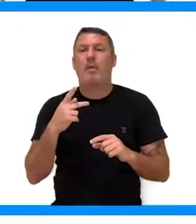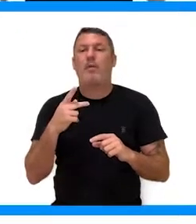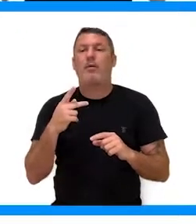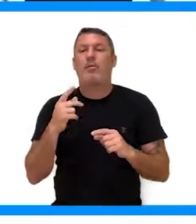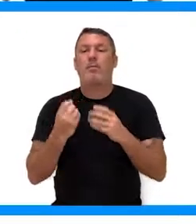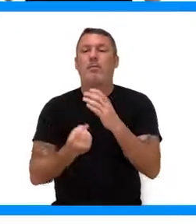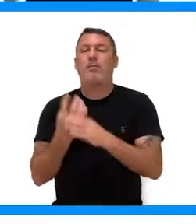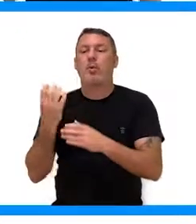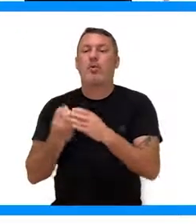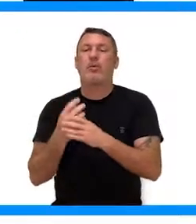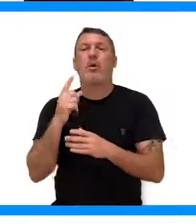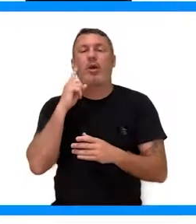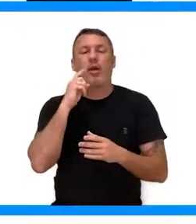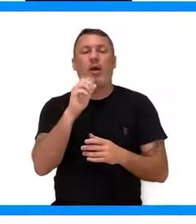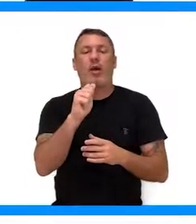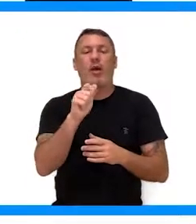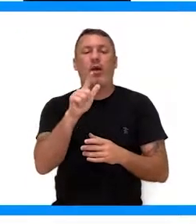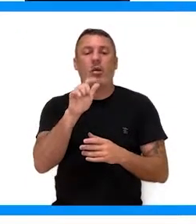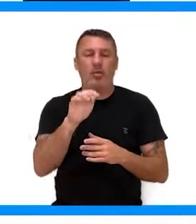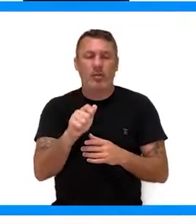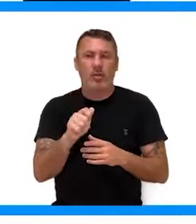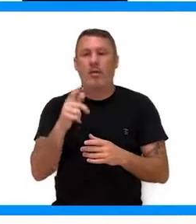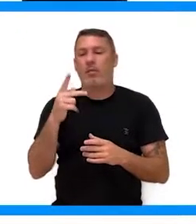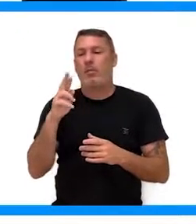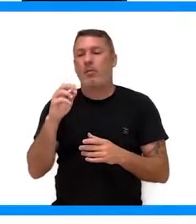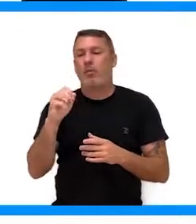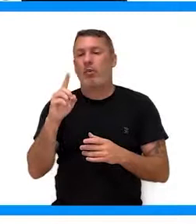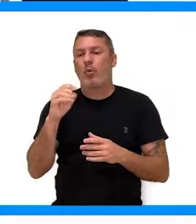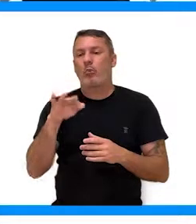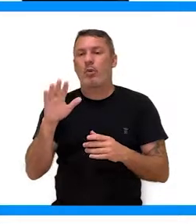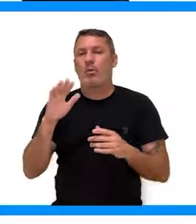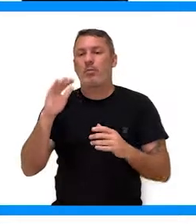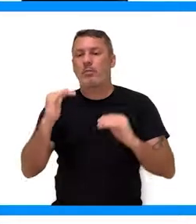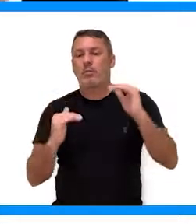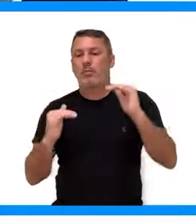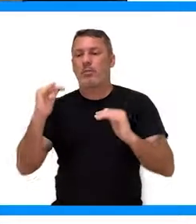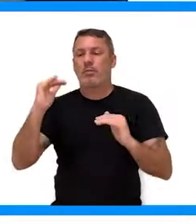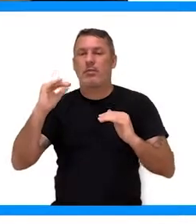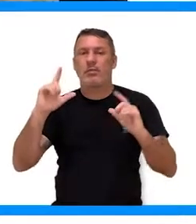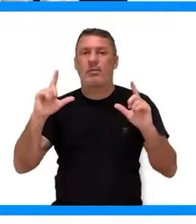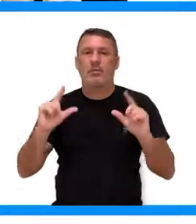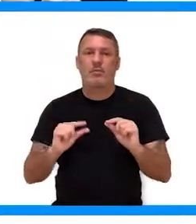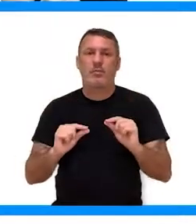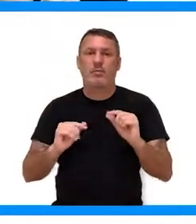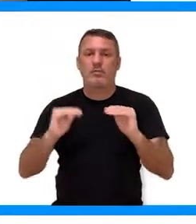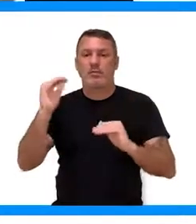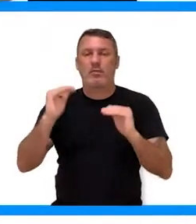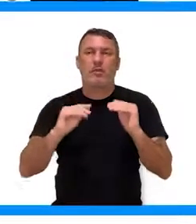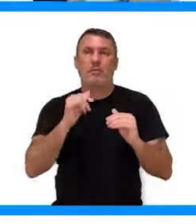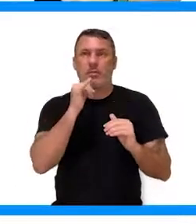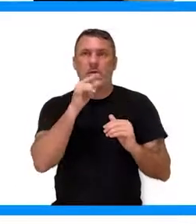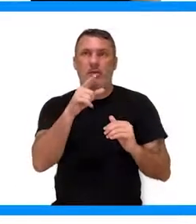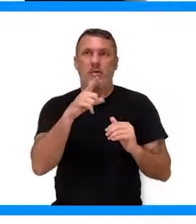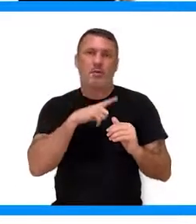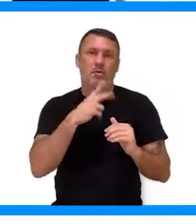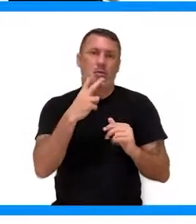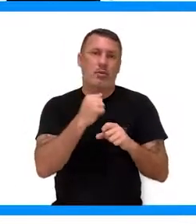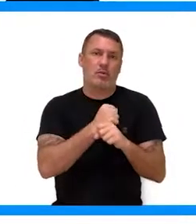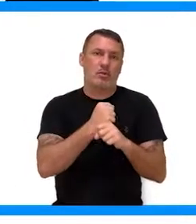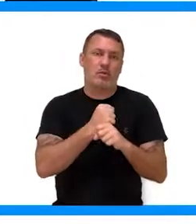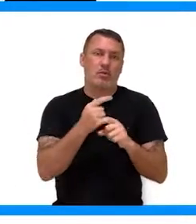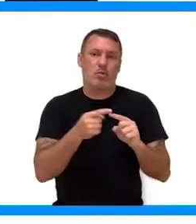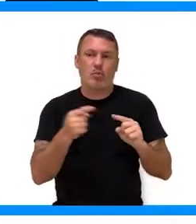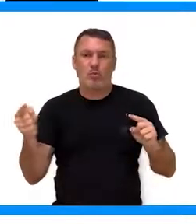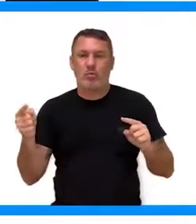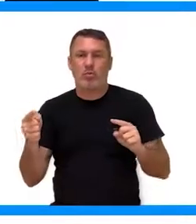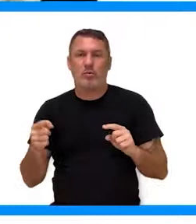de produção, ou seja, um nível total elevado, porém a produtividade pode ser baixa. Talvez o que você leva 2 anos